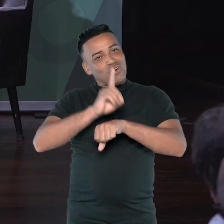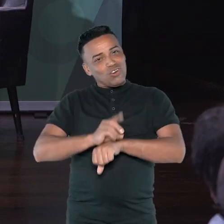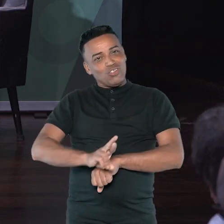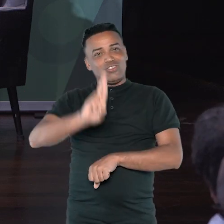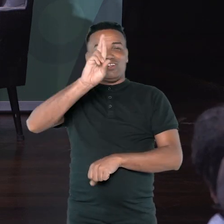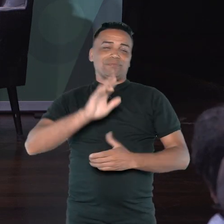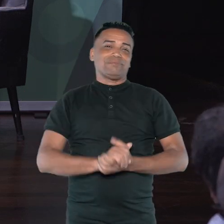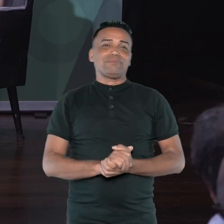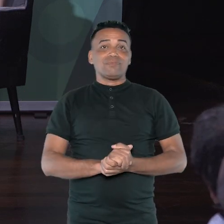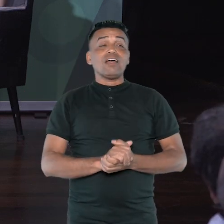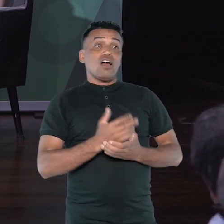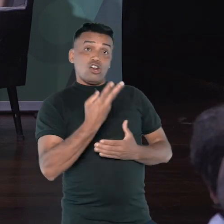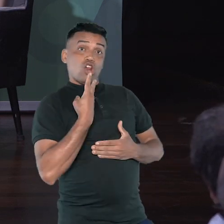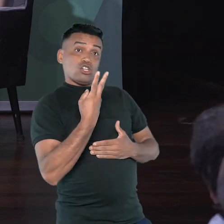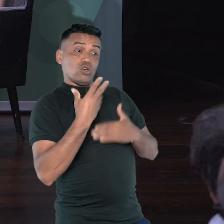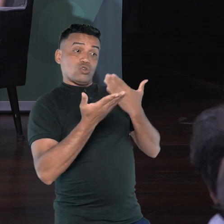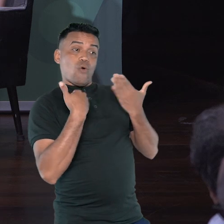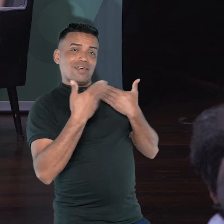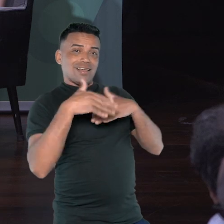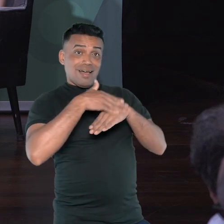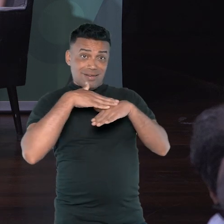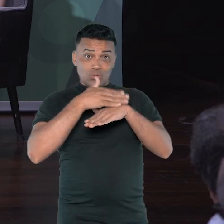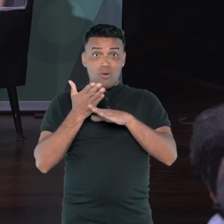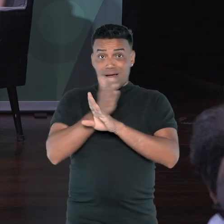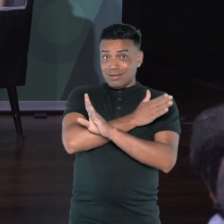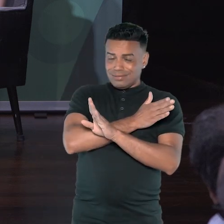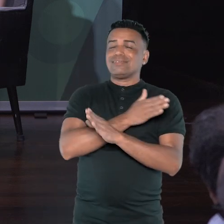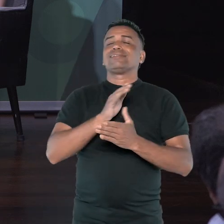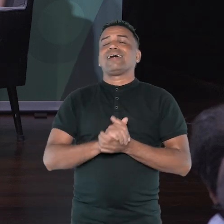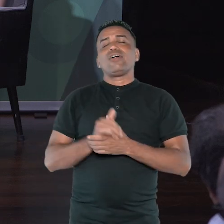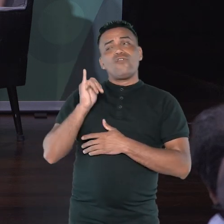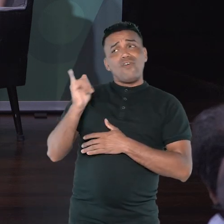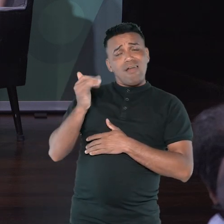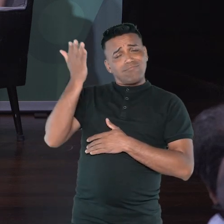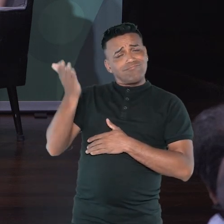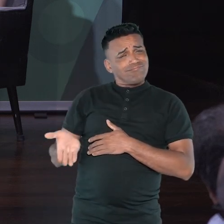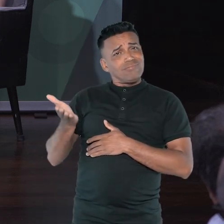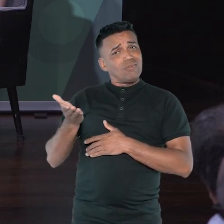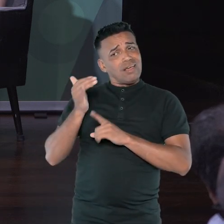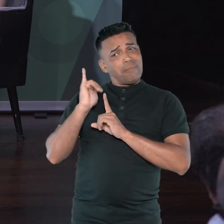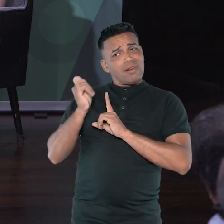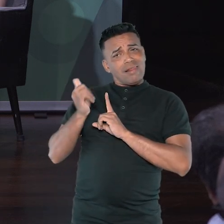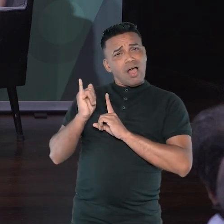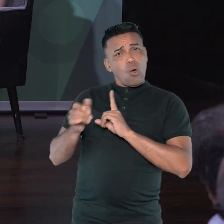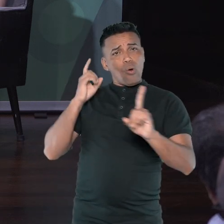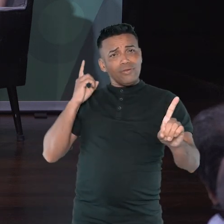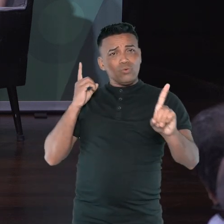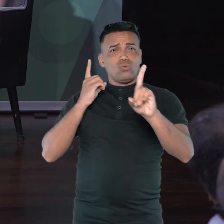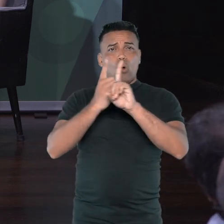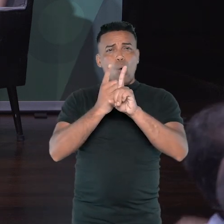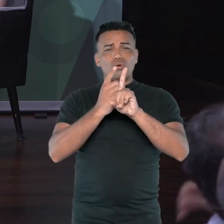Enquanto nós estávamos conversando, em off, eu até falei com você que você me narrou um encontro,